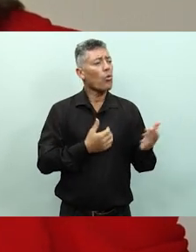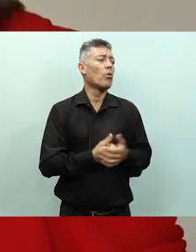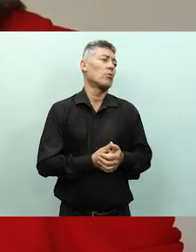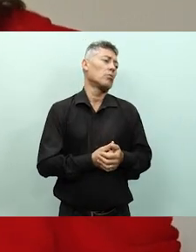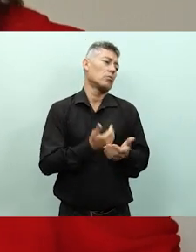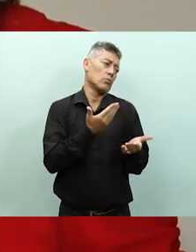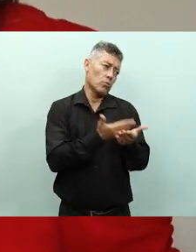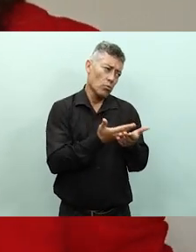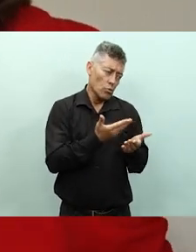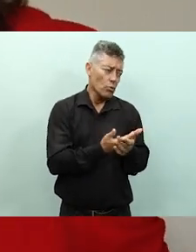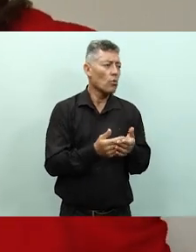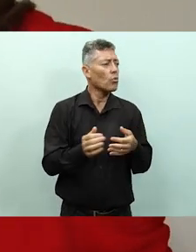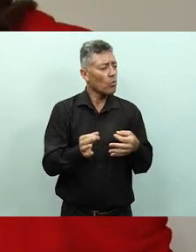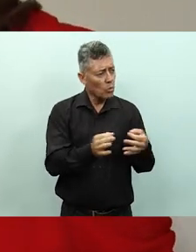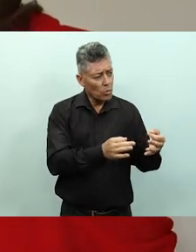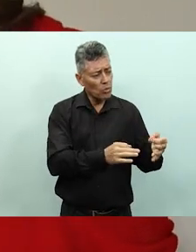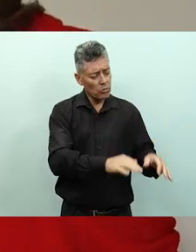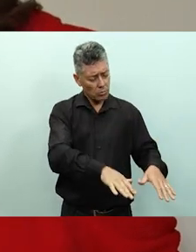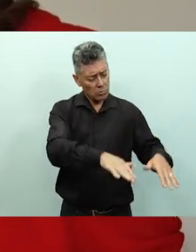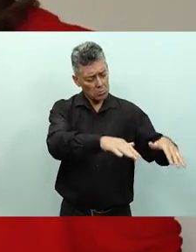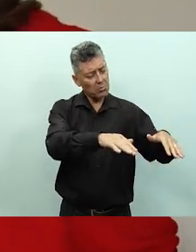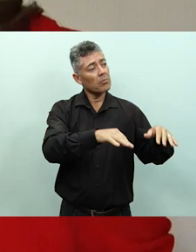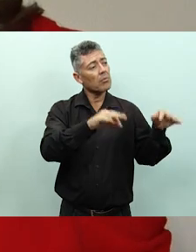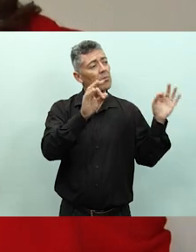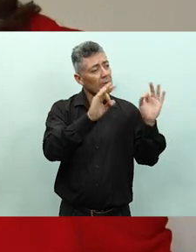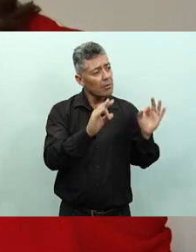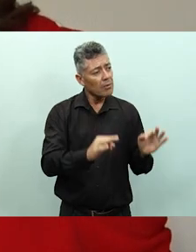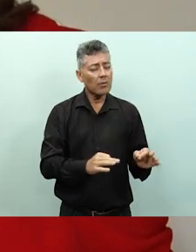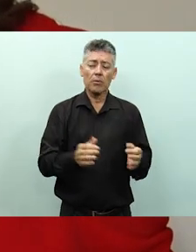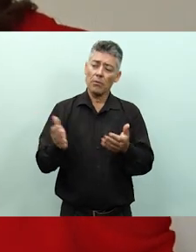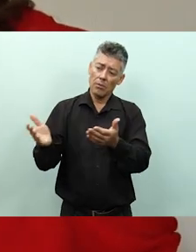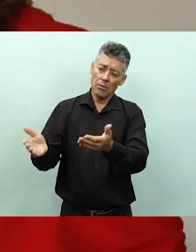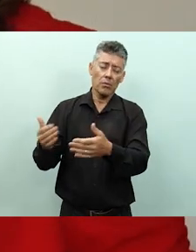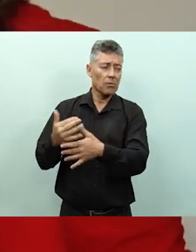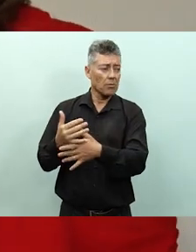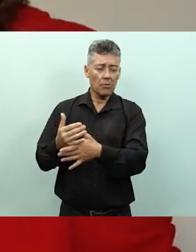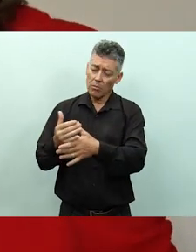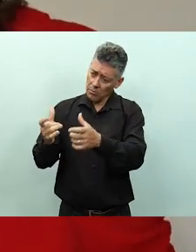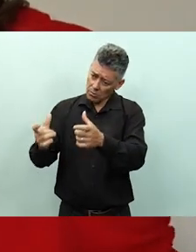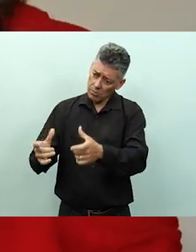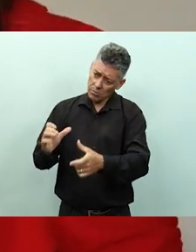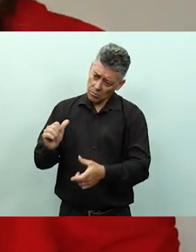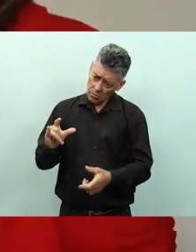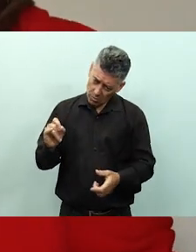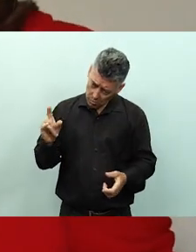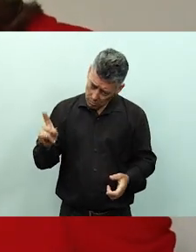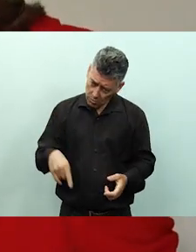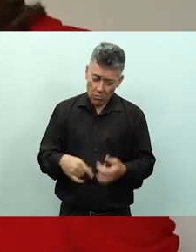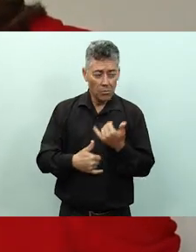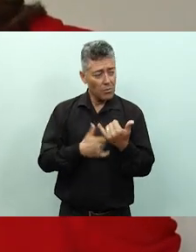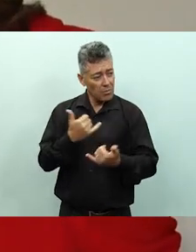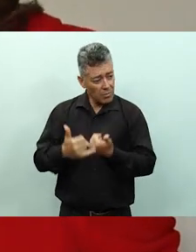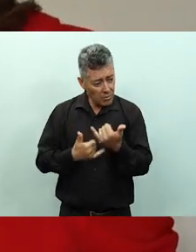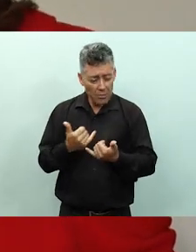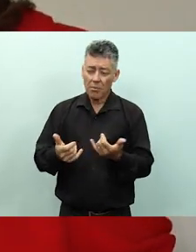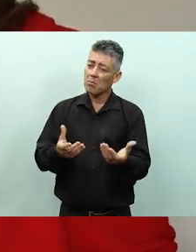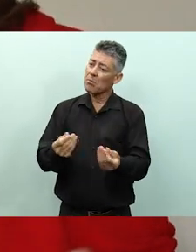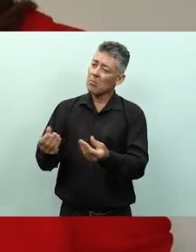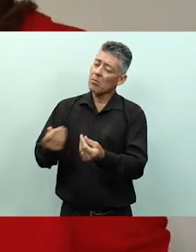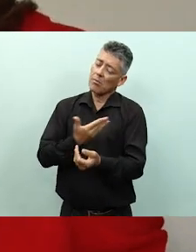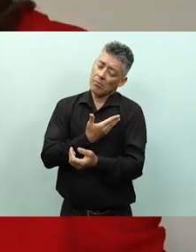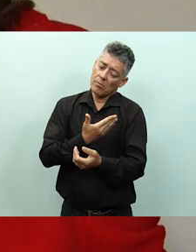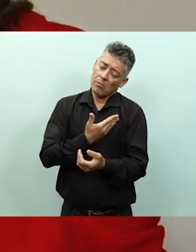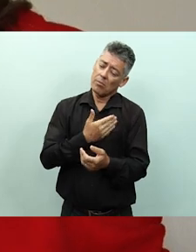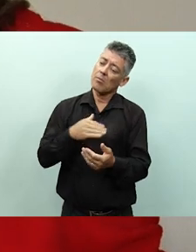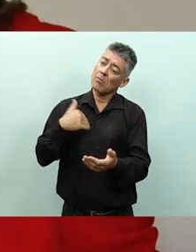gente a estudar e teve uma infância feliz na cidade de Caicó, brincando, fez muitas amizades. Até hoje a